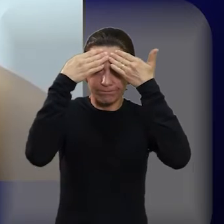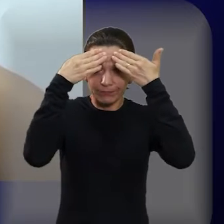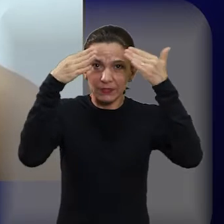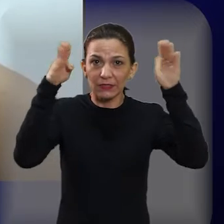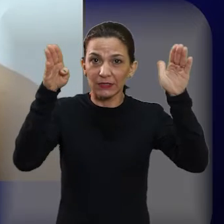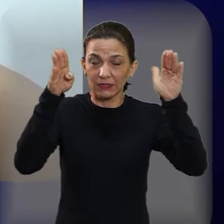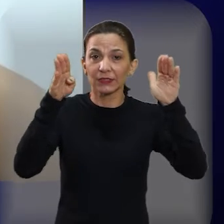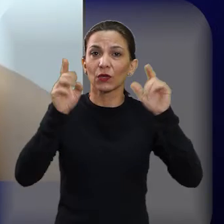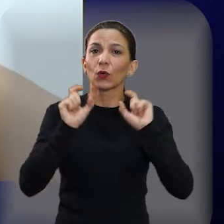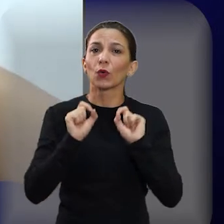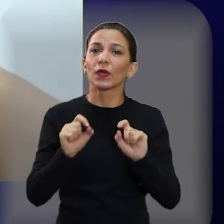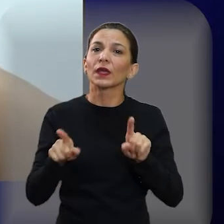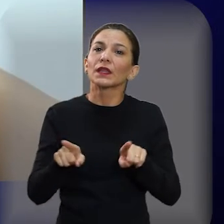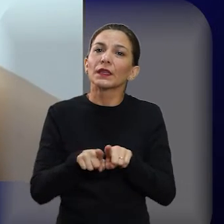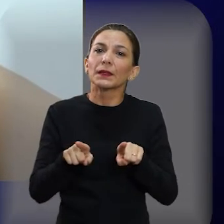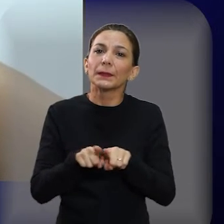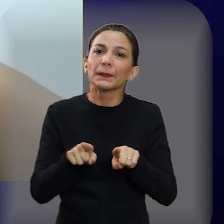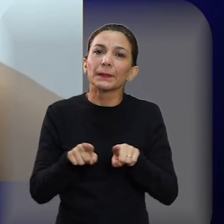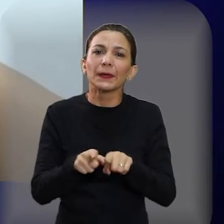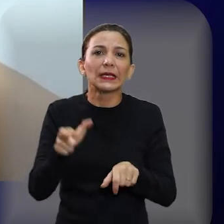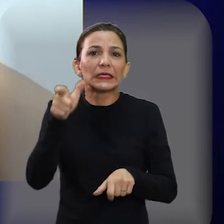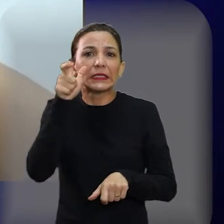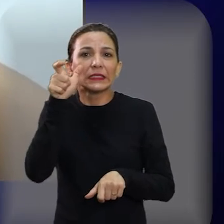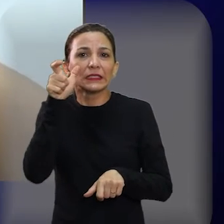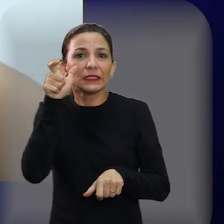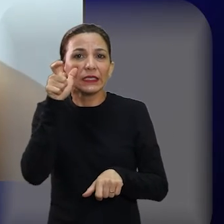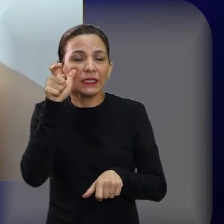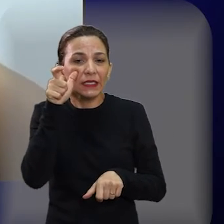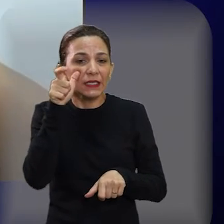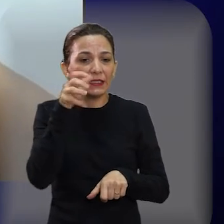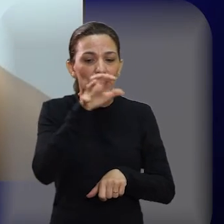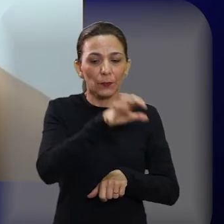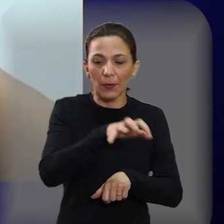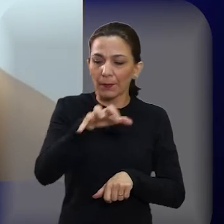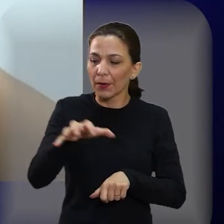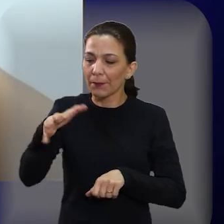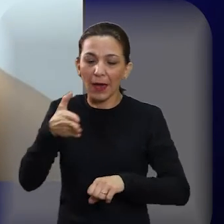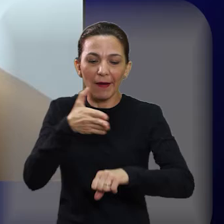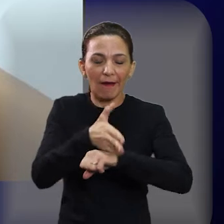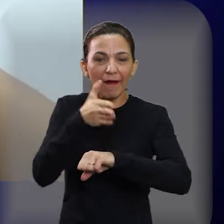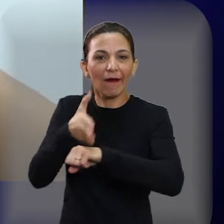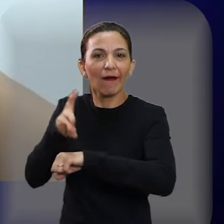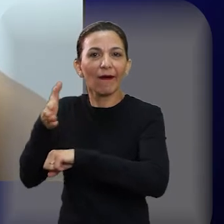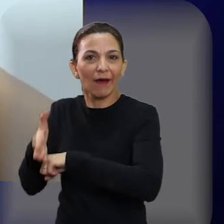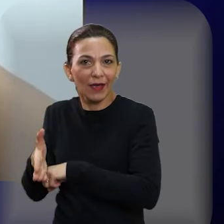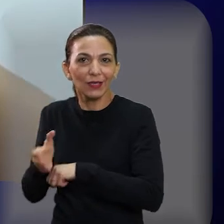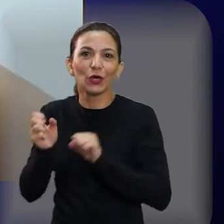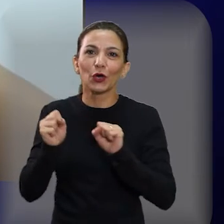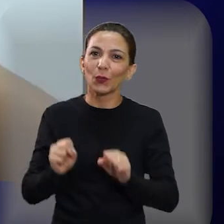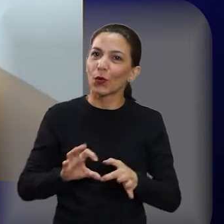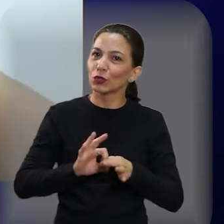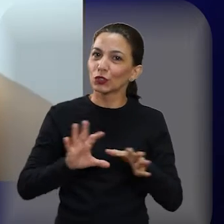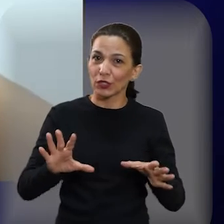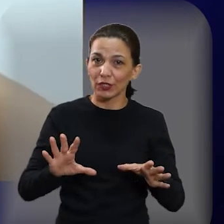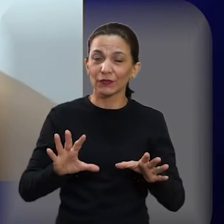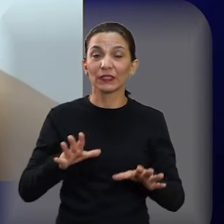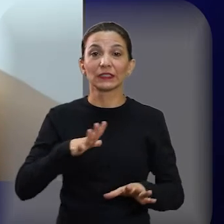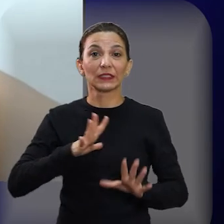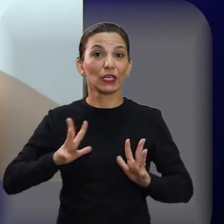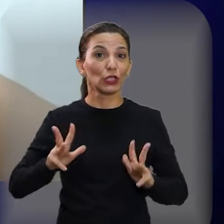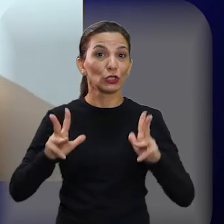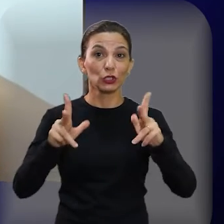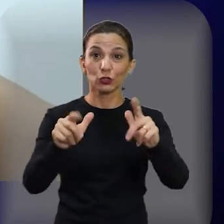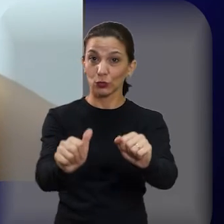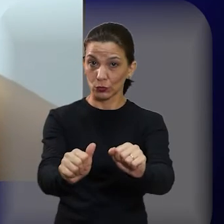o seu repertório de mundo e faz com que também ela tenha interesse em transitar pelos diferentes espaços da cidade, porque